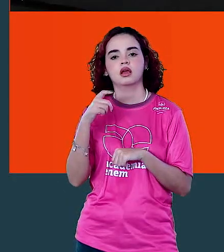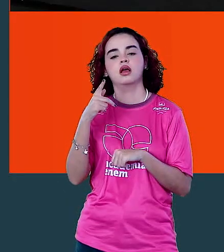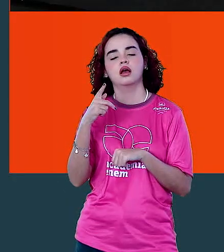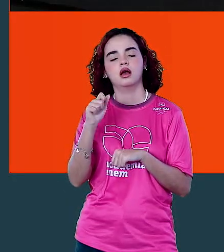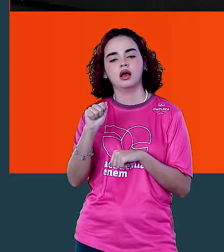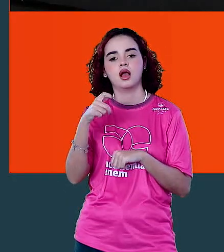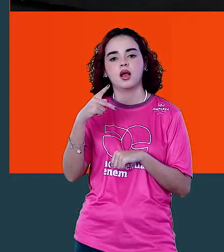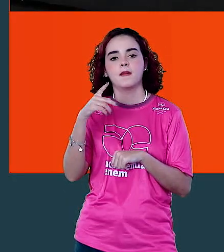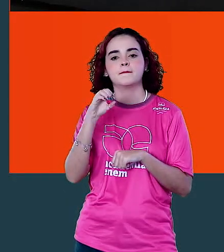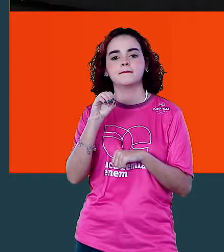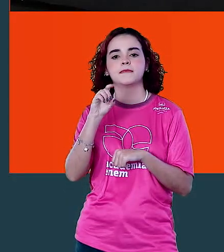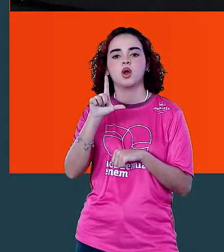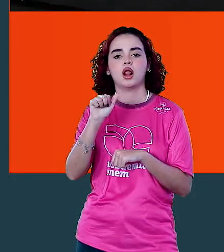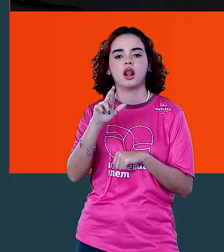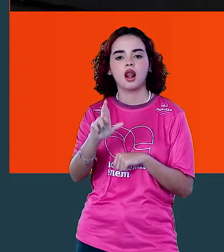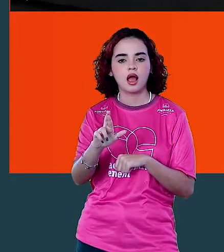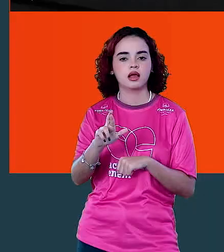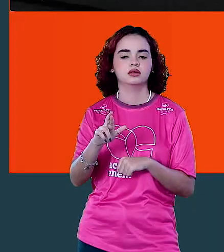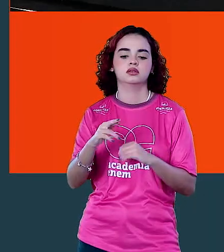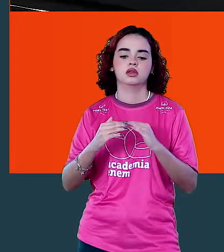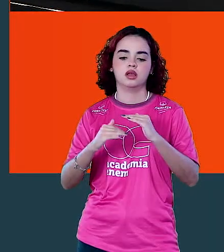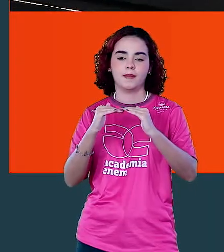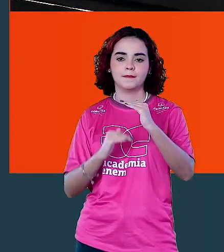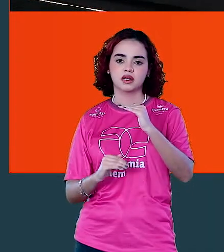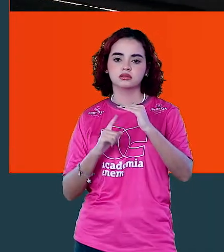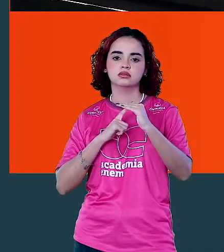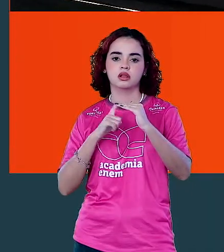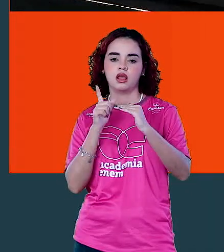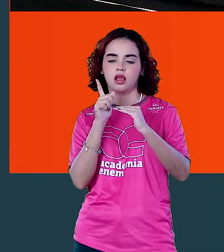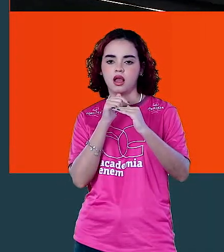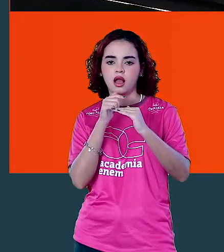Apolares. E aí tu lembra, é uma coisa que eu gostaria que vocês anotassem aí: